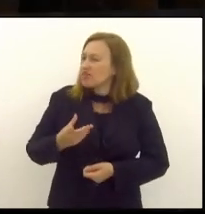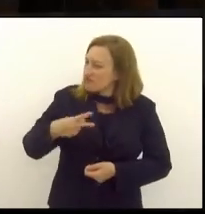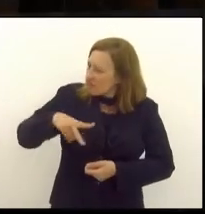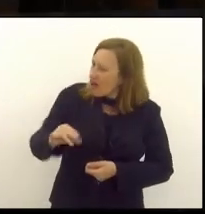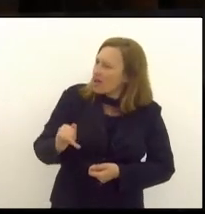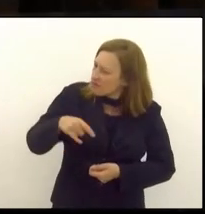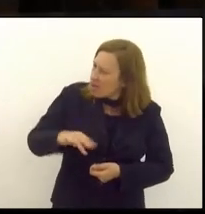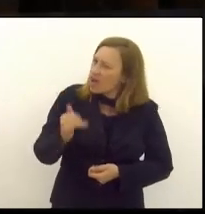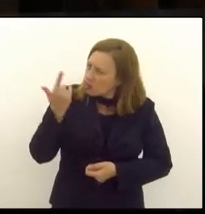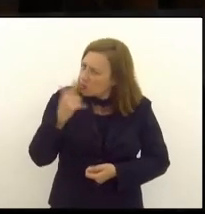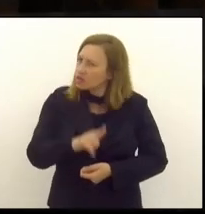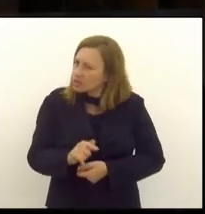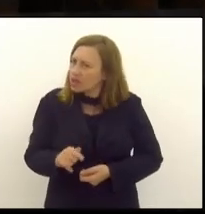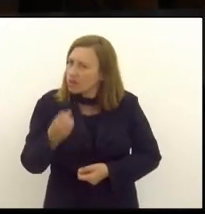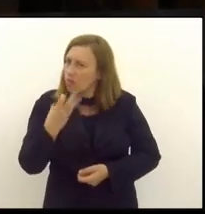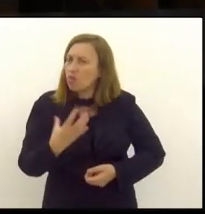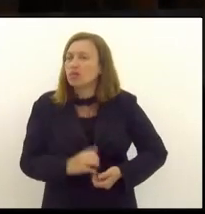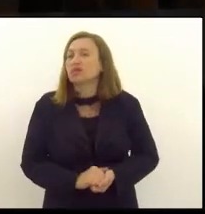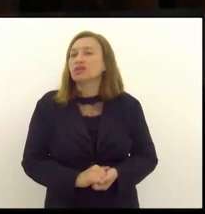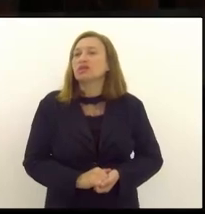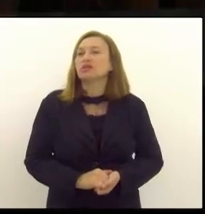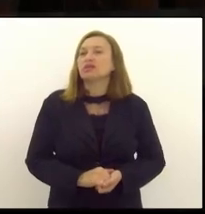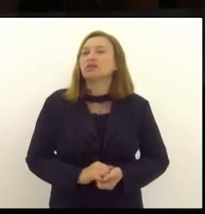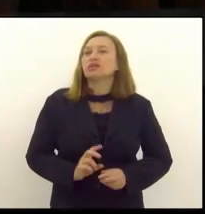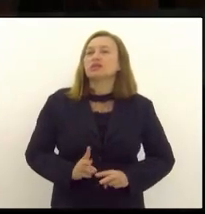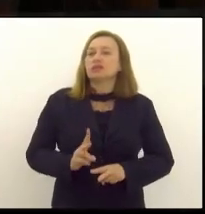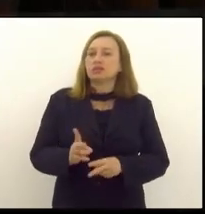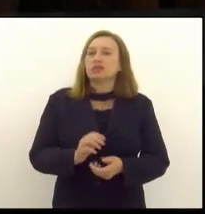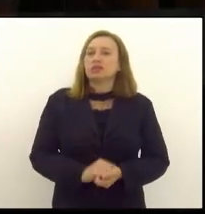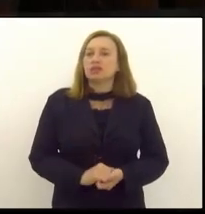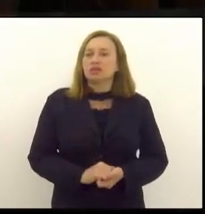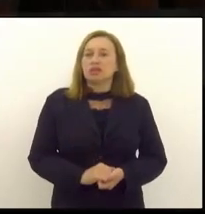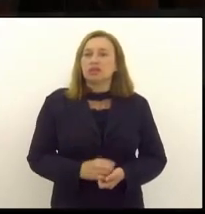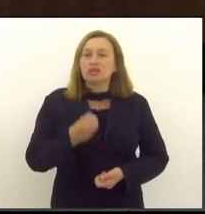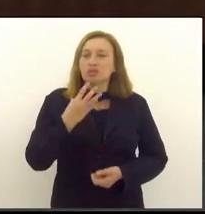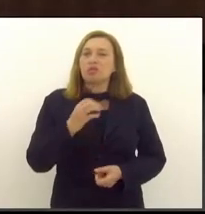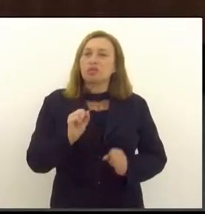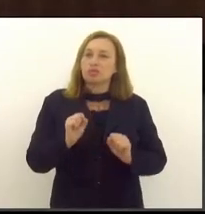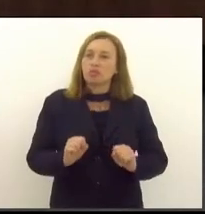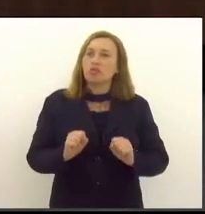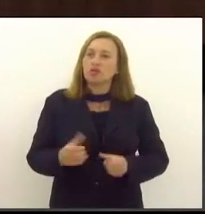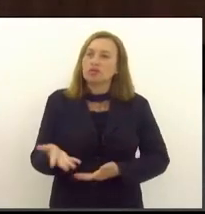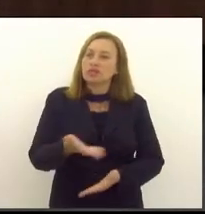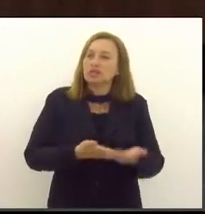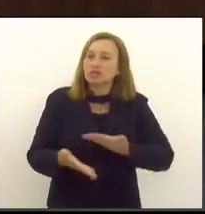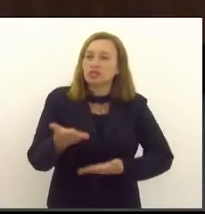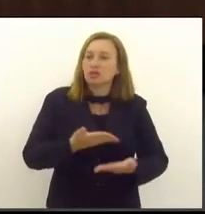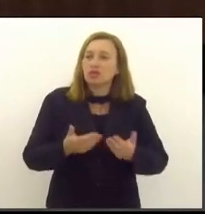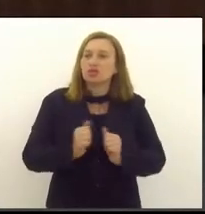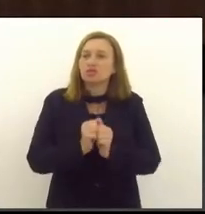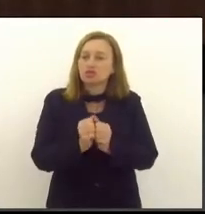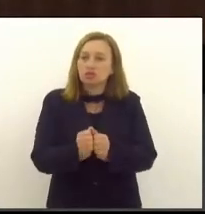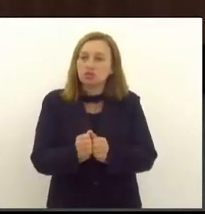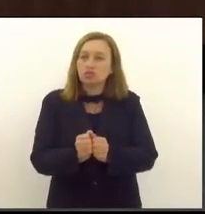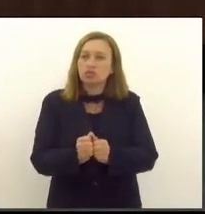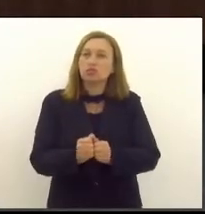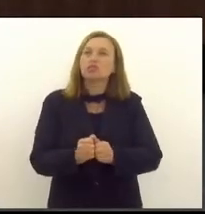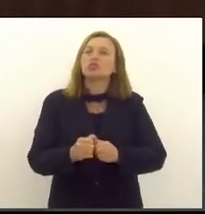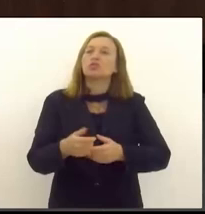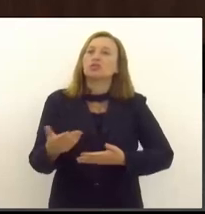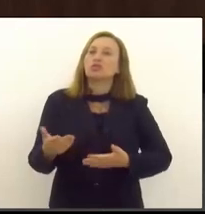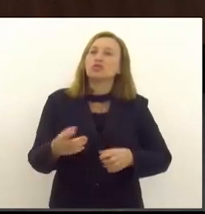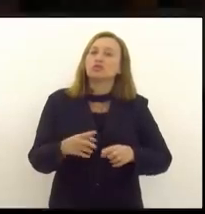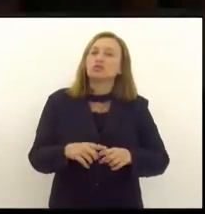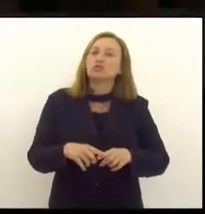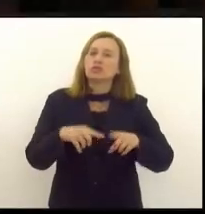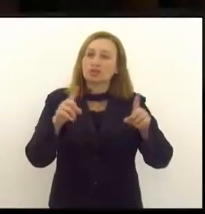vai dar certo, eu acho que é uma boa você seguir por esse caminho, que bom que a gente pode fazer essa troca junto com os nossos servidores, as nossas